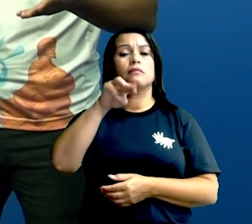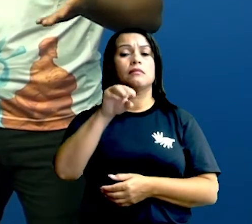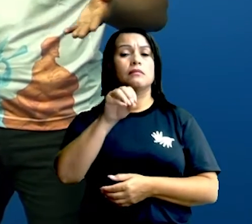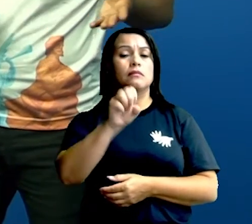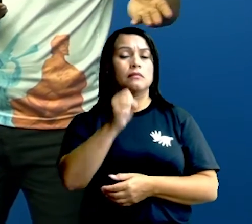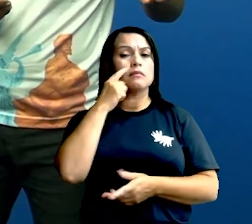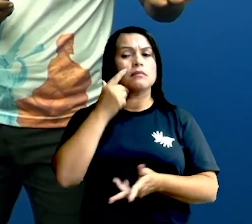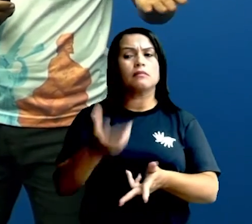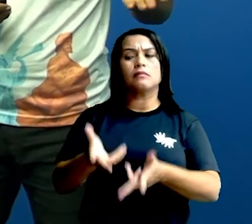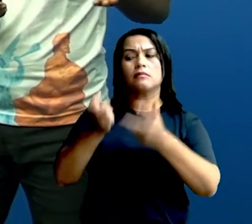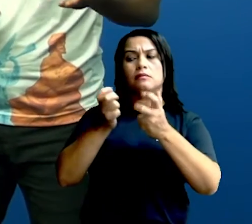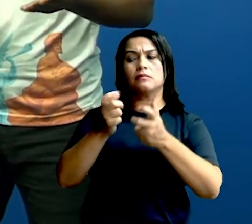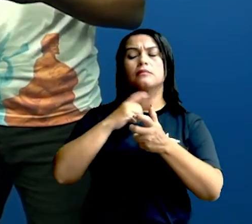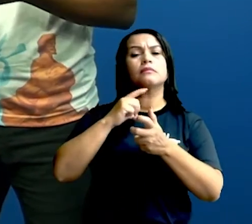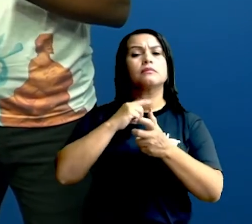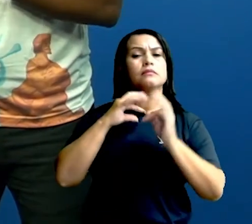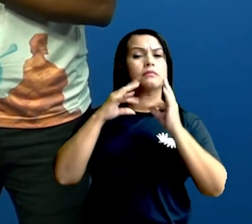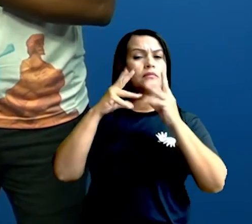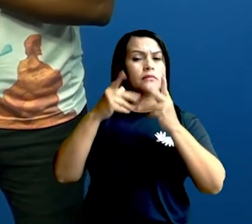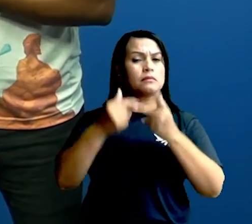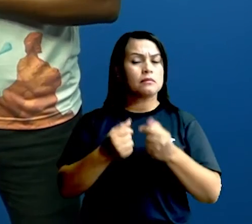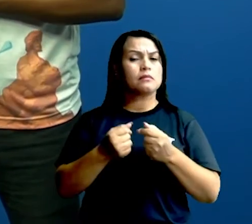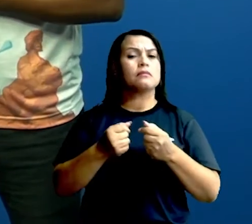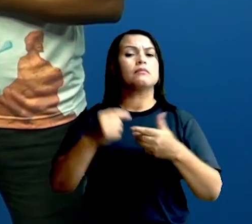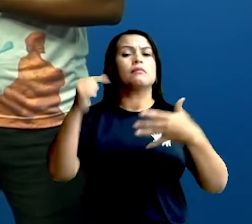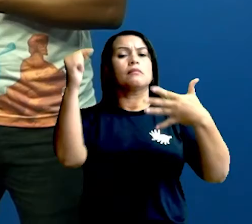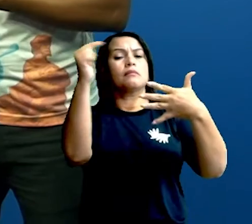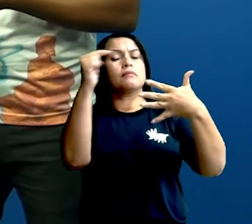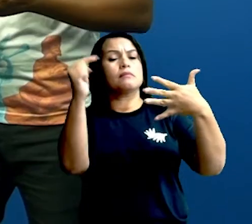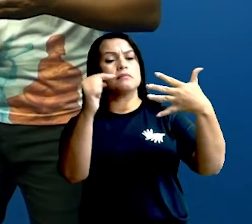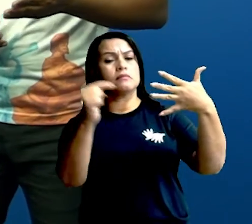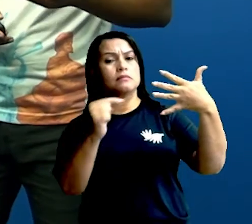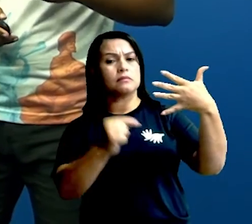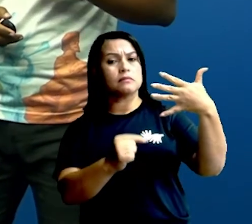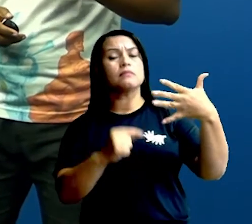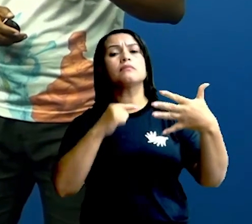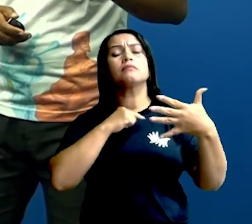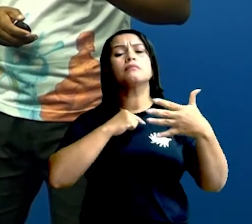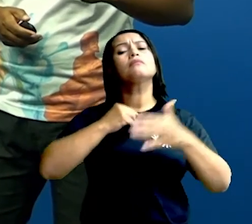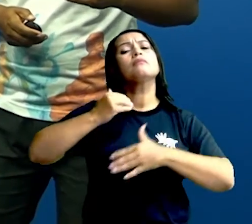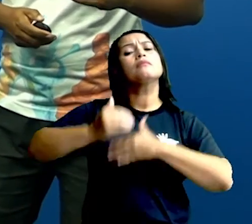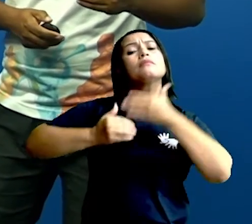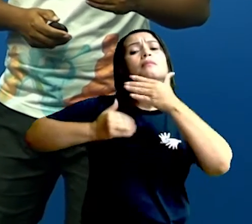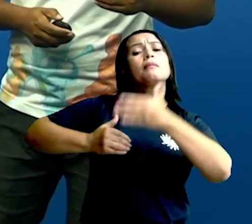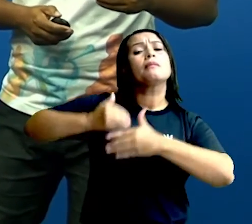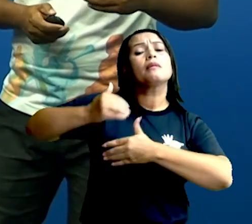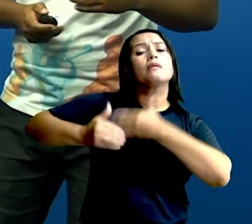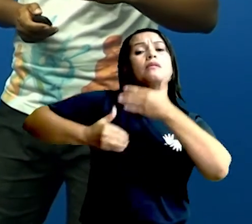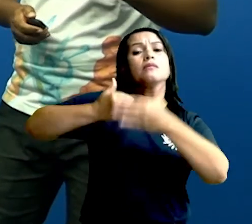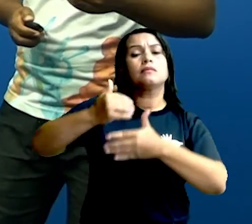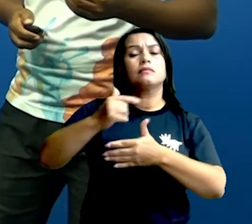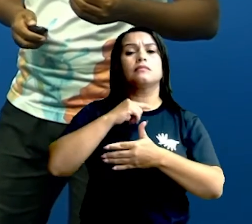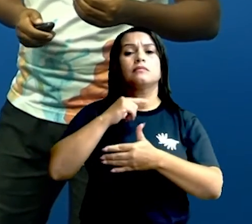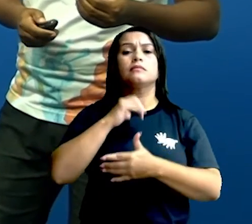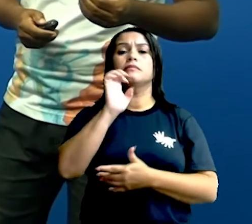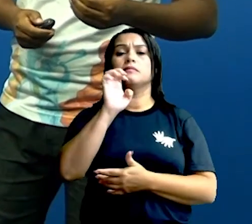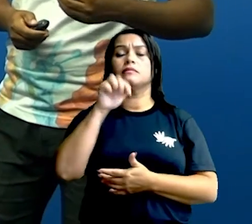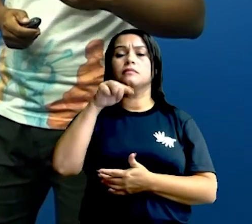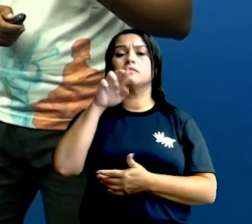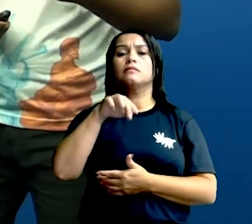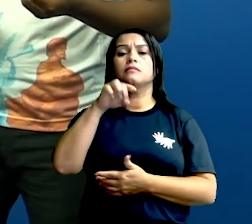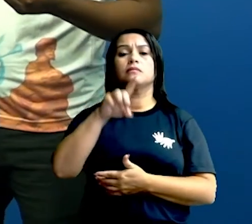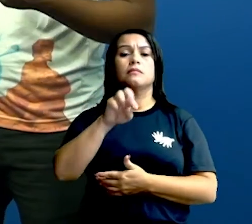Vamos perceber que tudo que passamos filo por filo vem de uma evolução, onde os equinodermos,